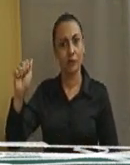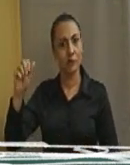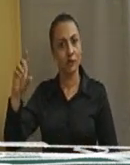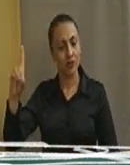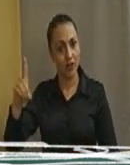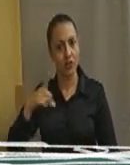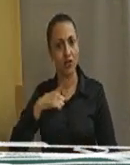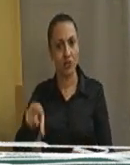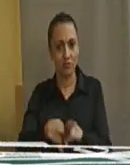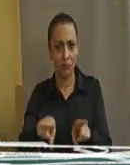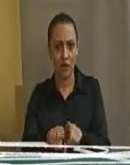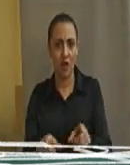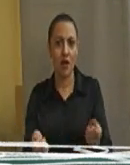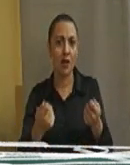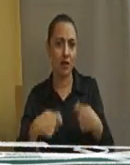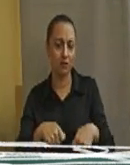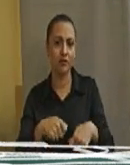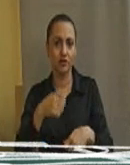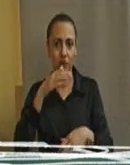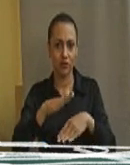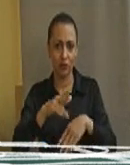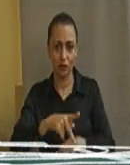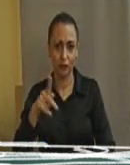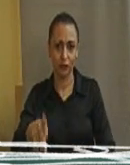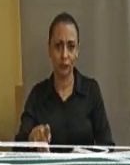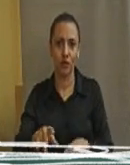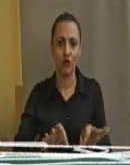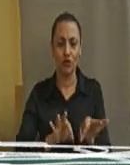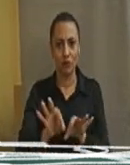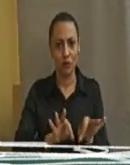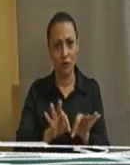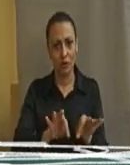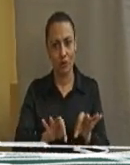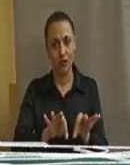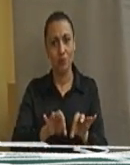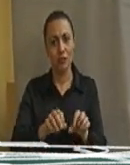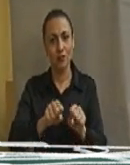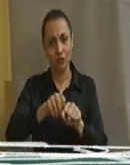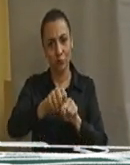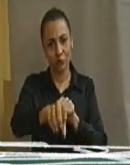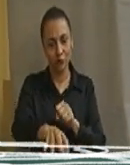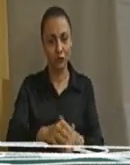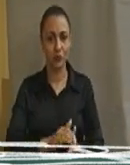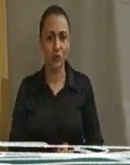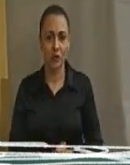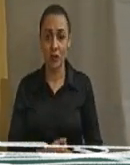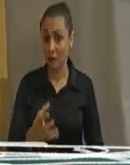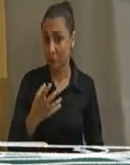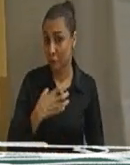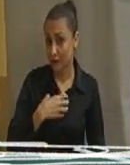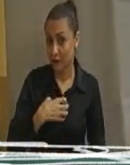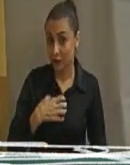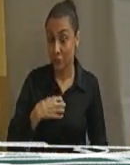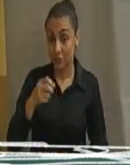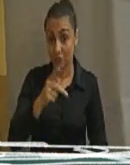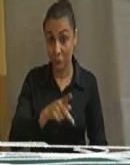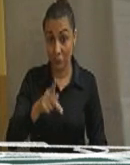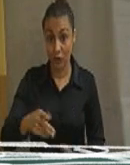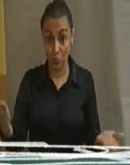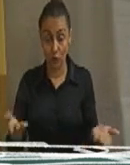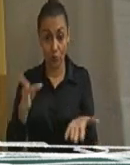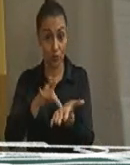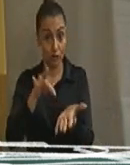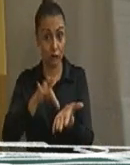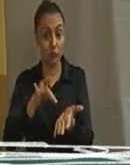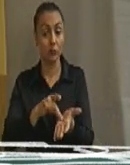professores, organizadas como projetos de extensão. A busca por sensibilizar o docente para a nova realidade que se impõe sobre